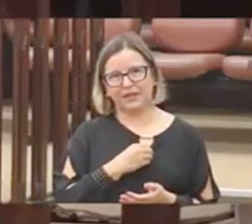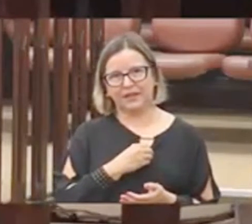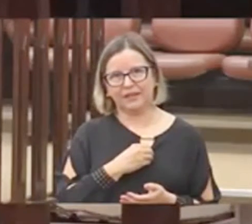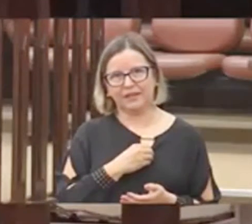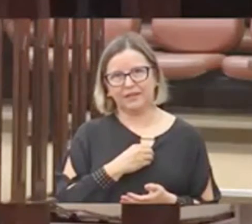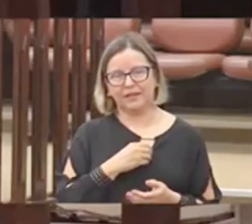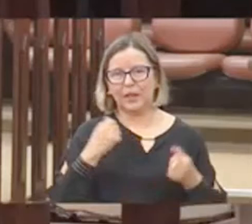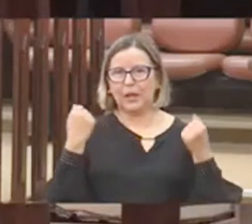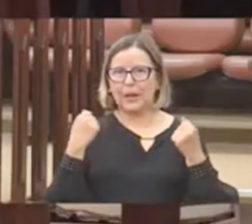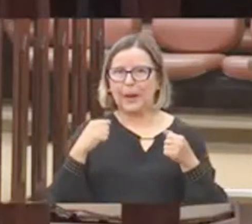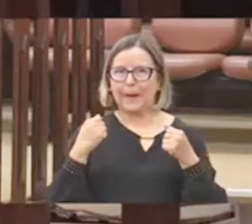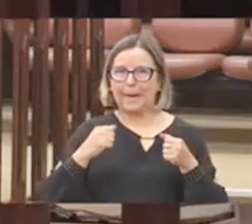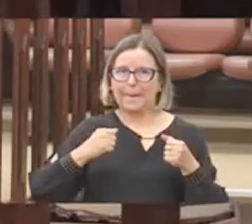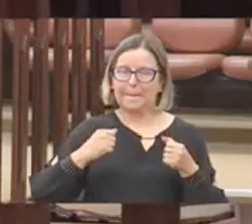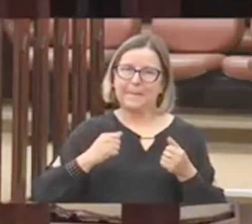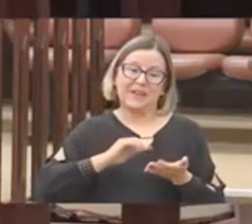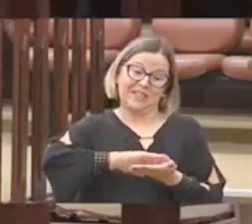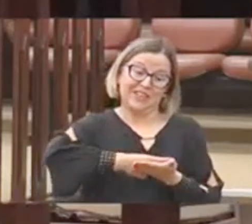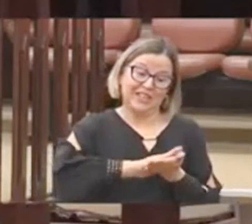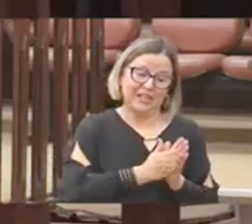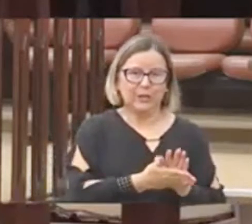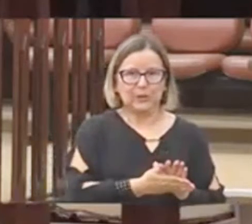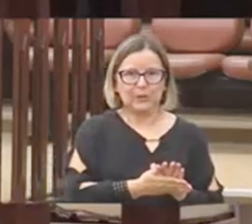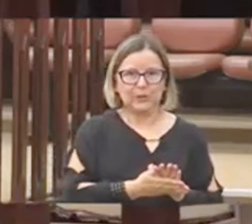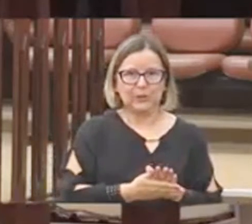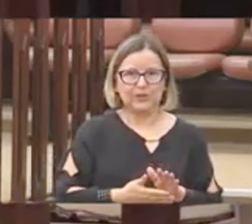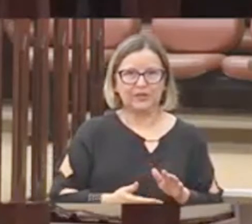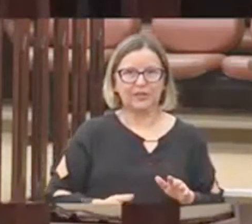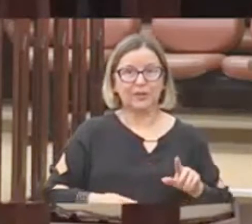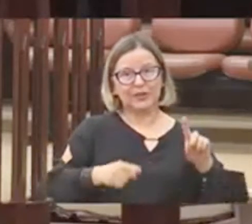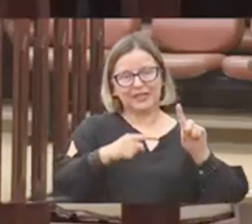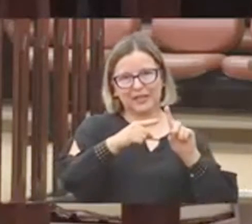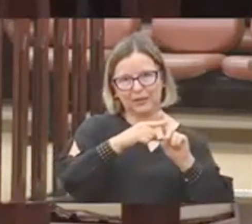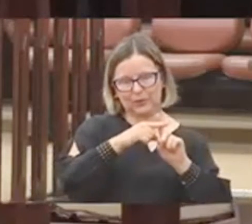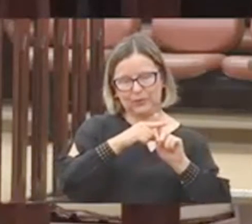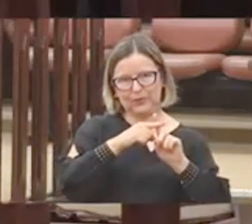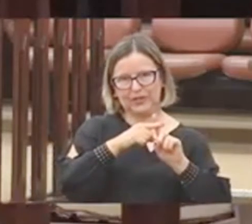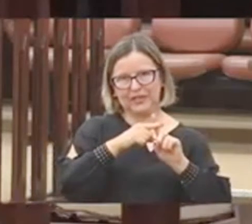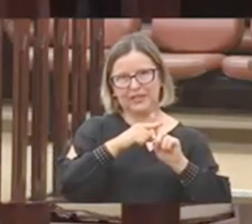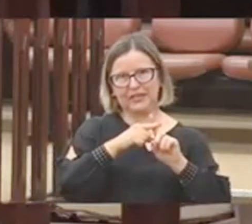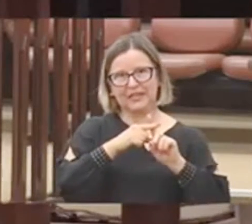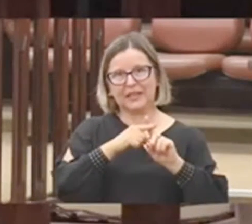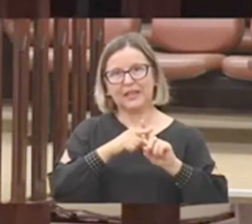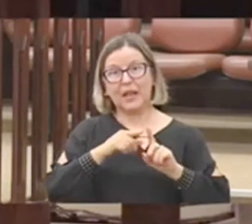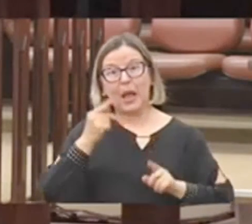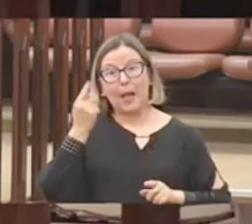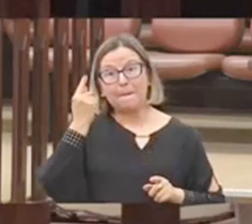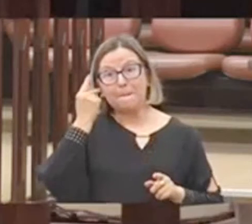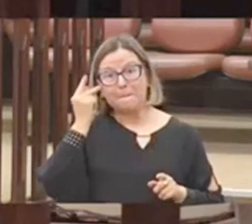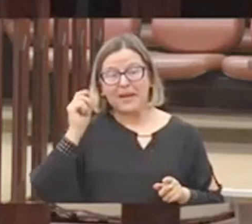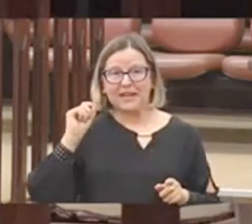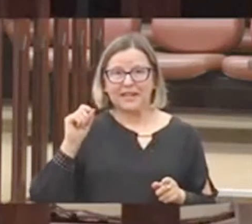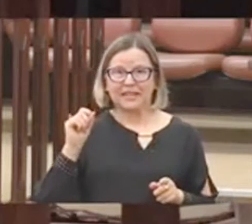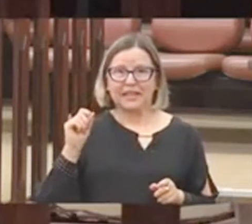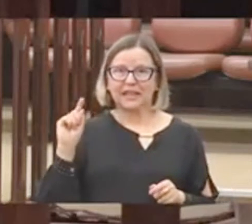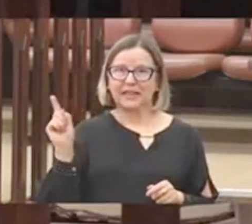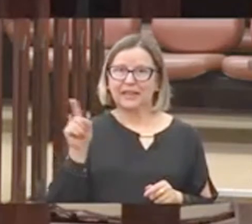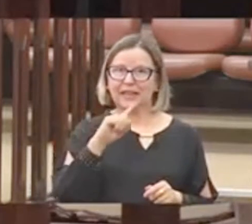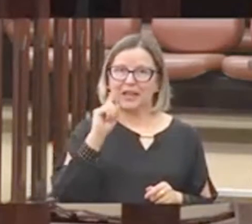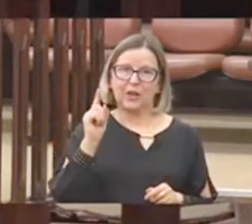cruz, para que você não venha a ser tratado do seu pecado no inferno.